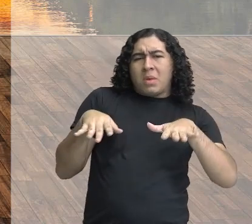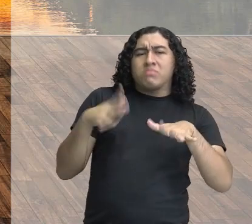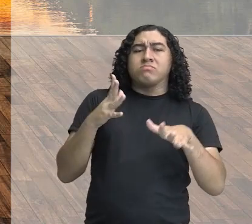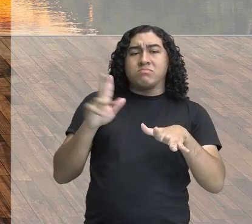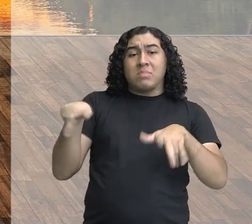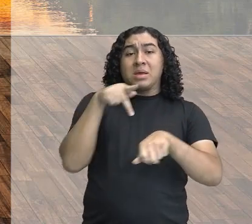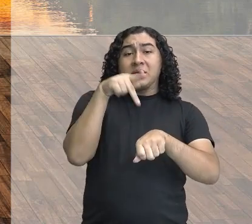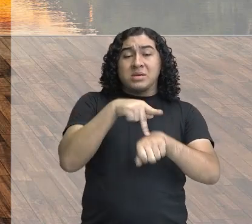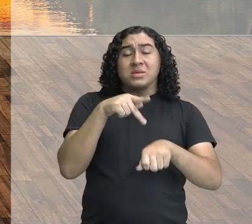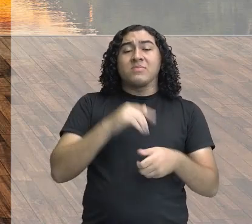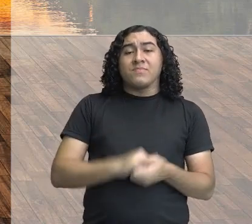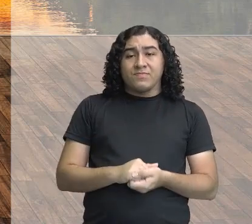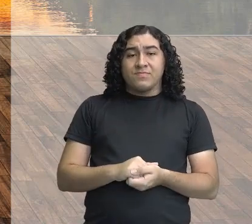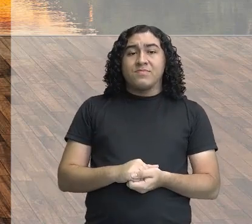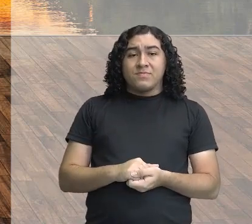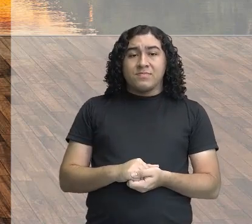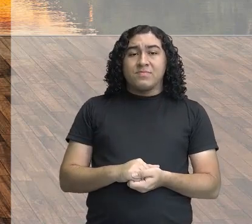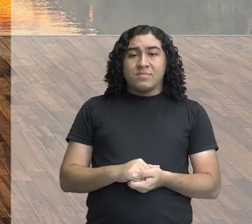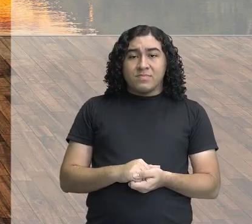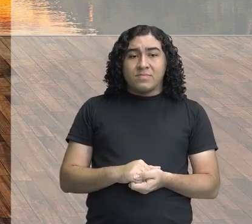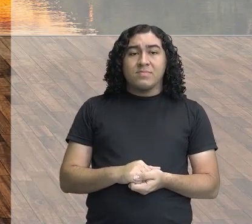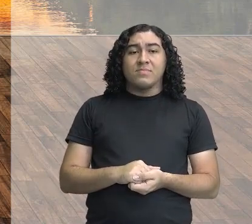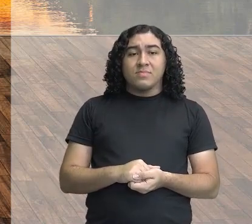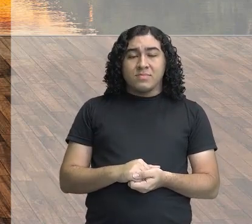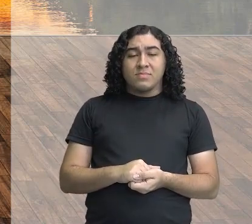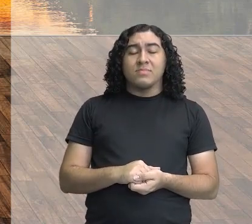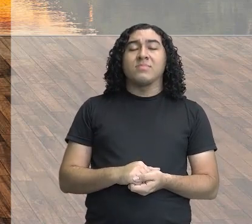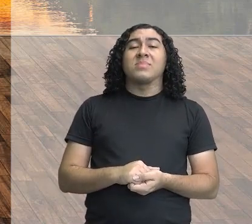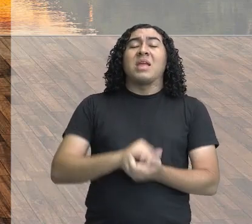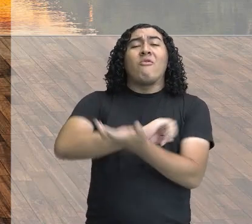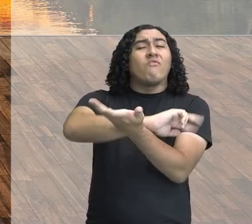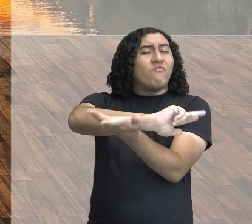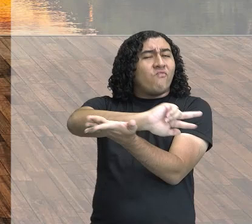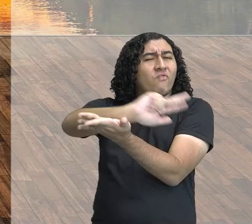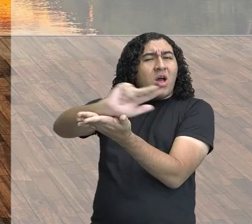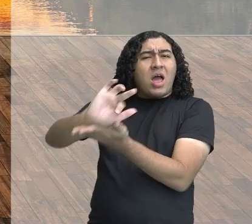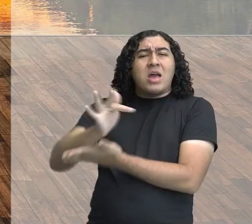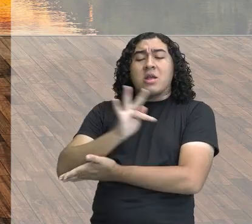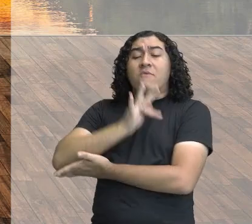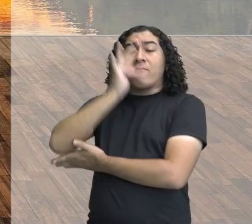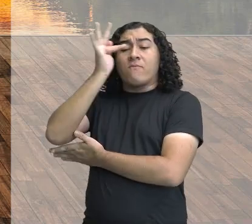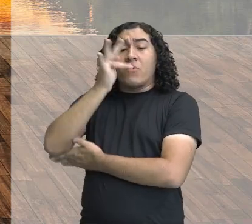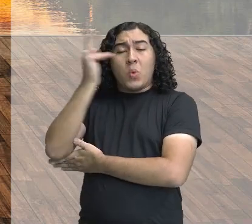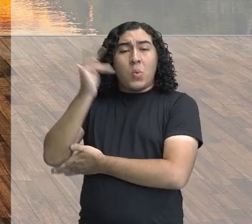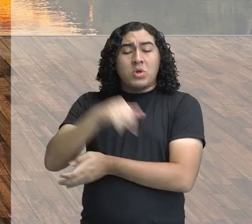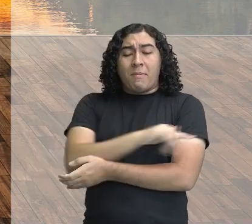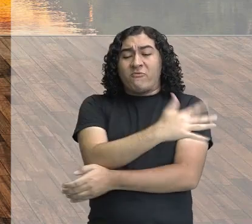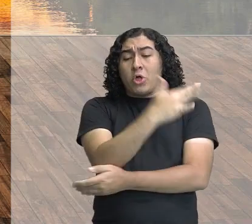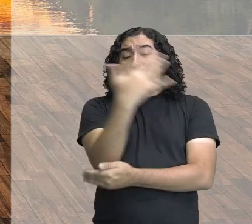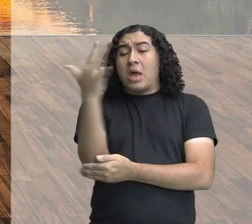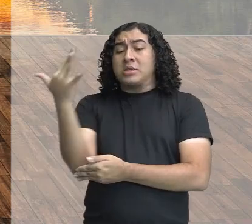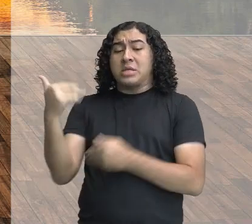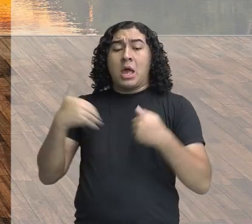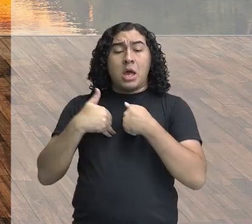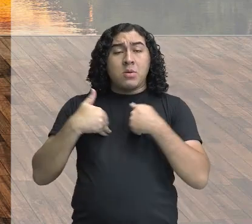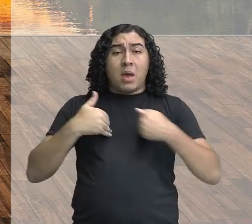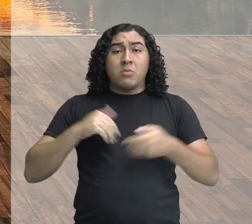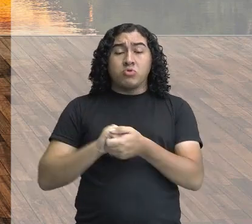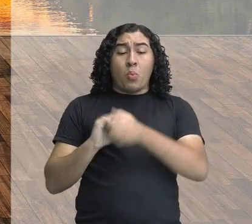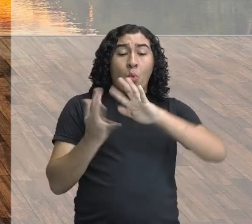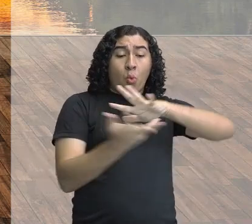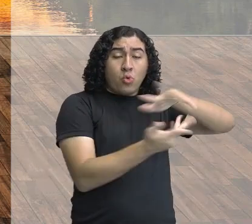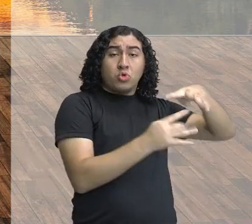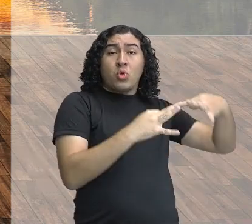Ele é o lar de mais diversificadas fauna e flora, perfeito? Entre as florestas tropicais do mundo não tem